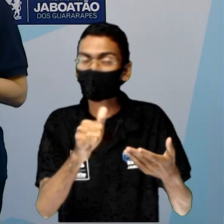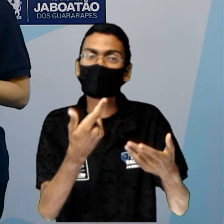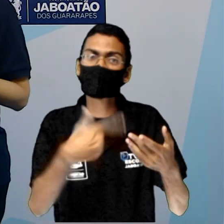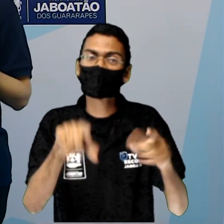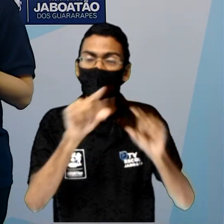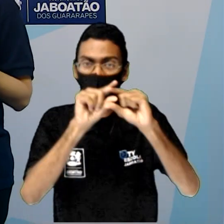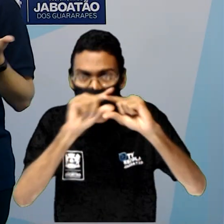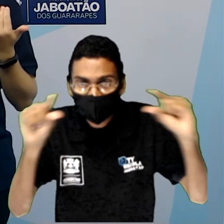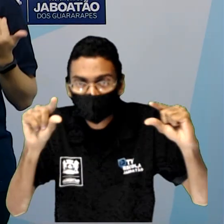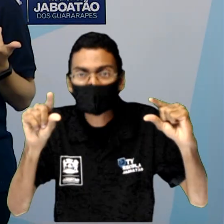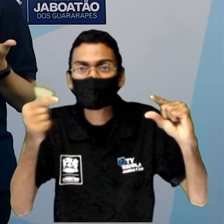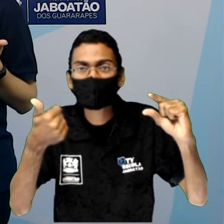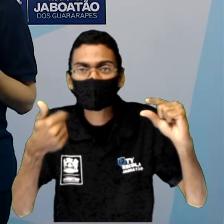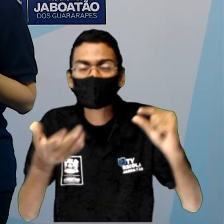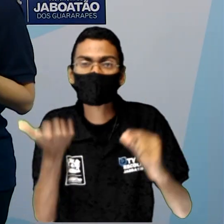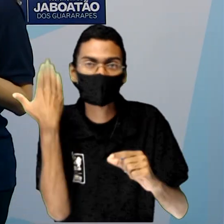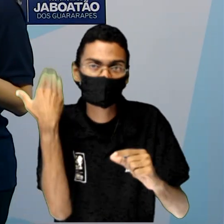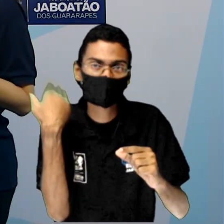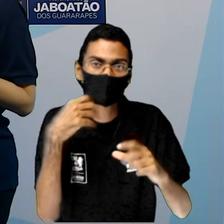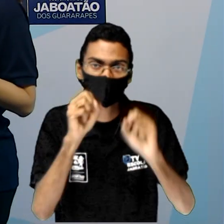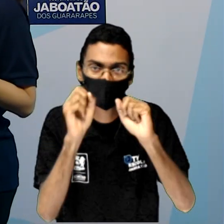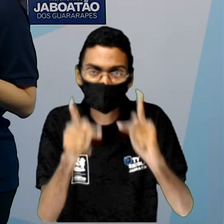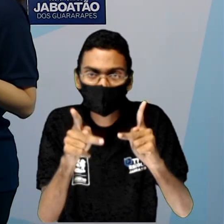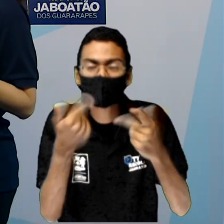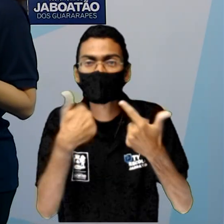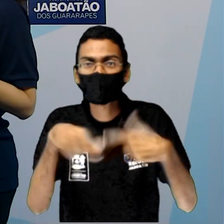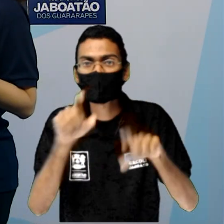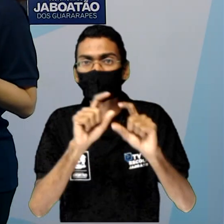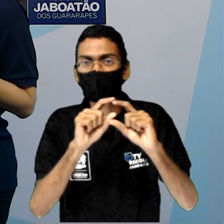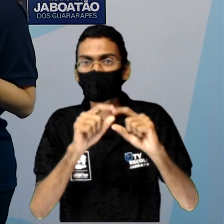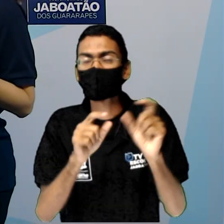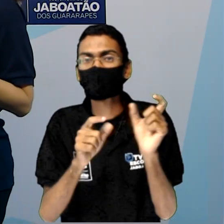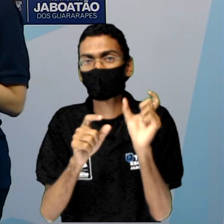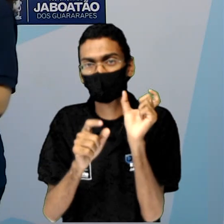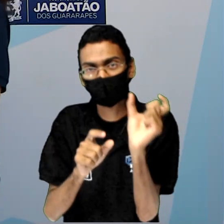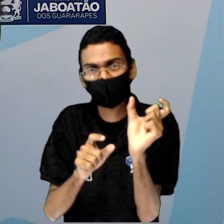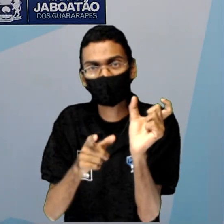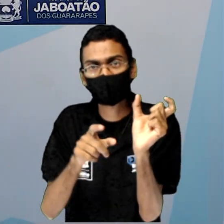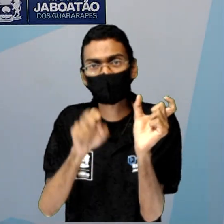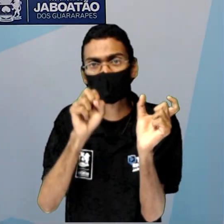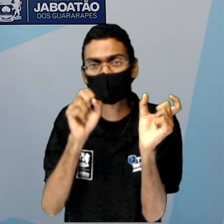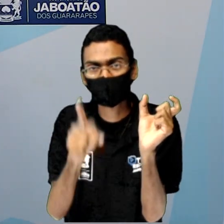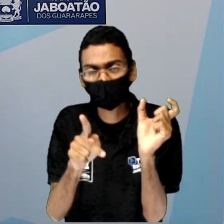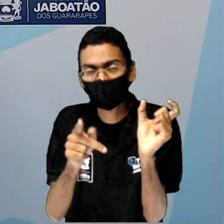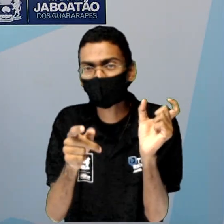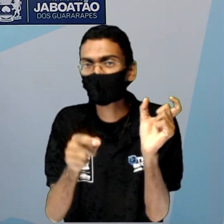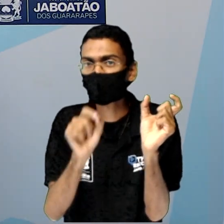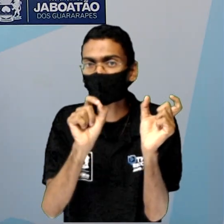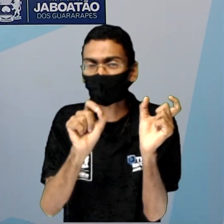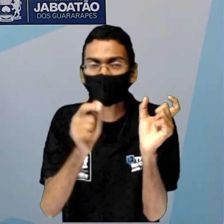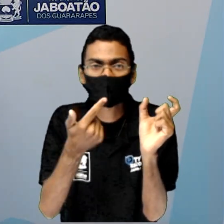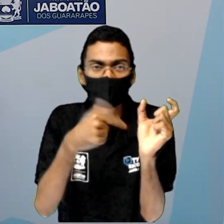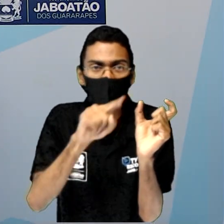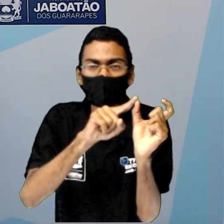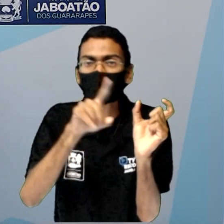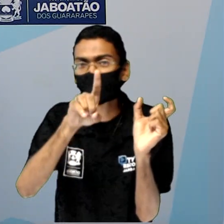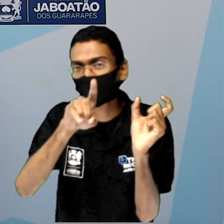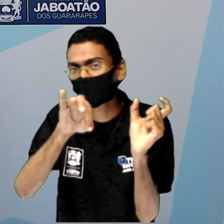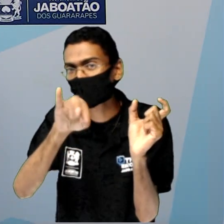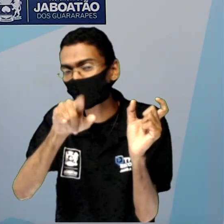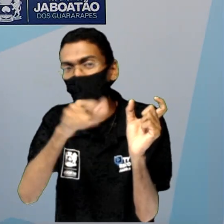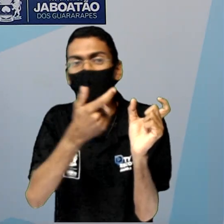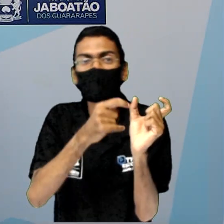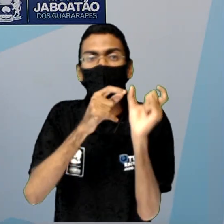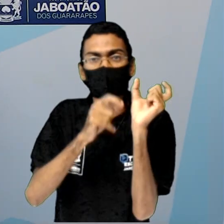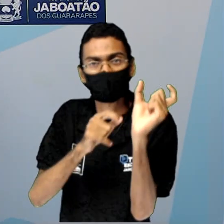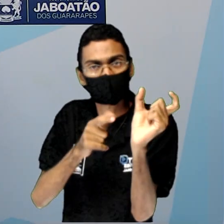está no passado. E esta palavra é o did. Este did não tem tradução